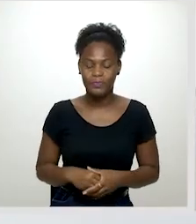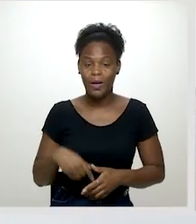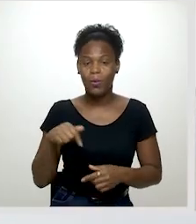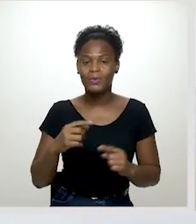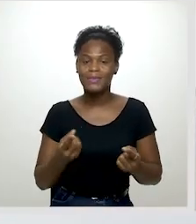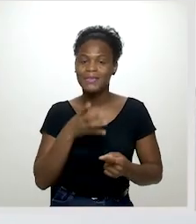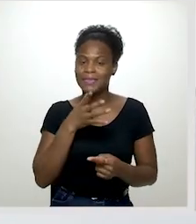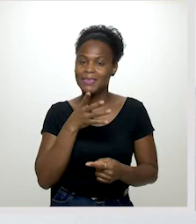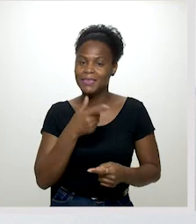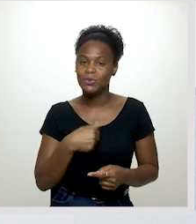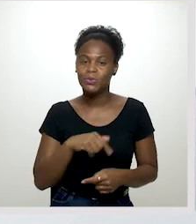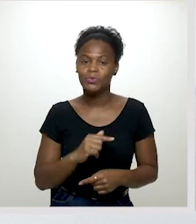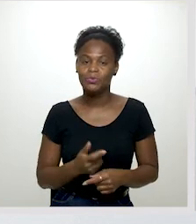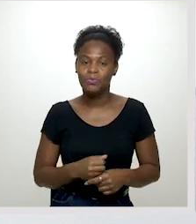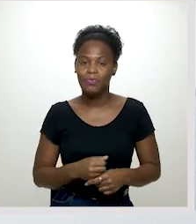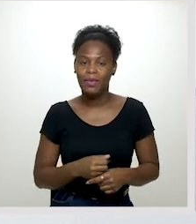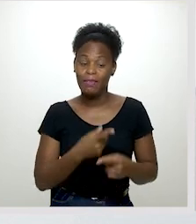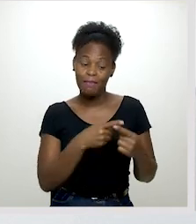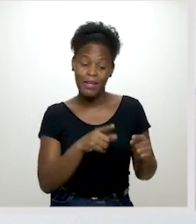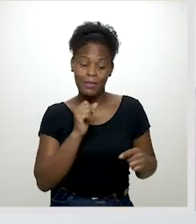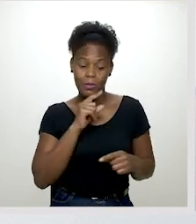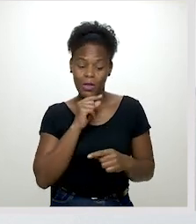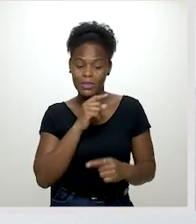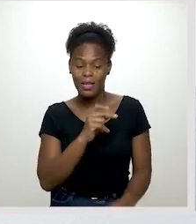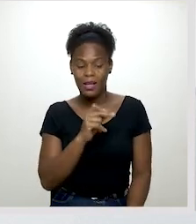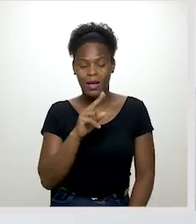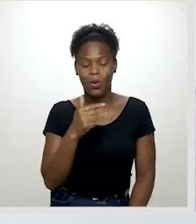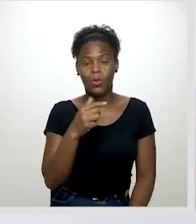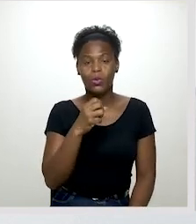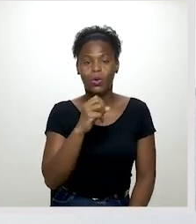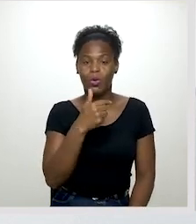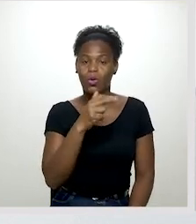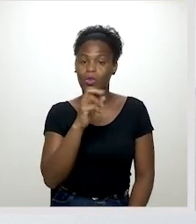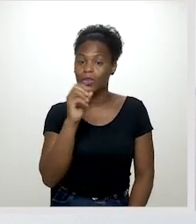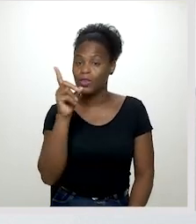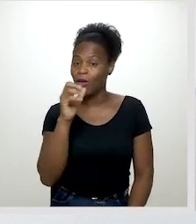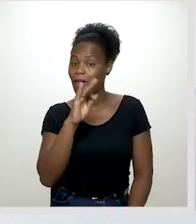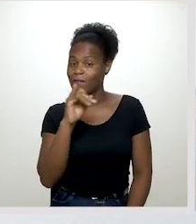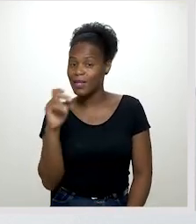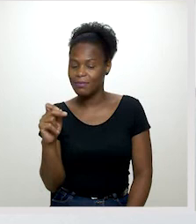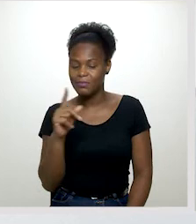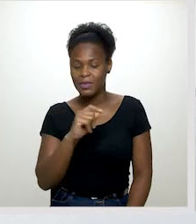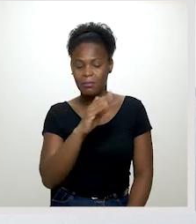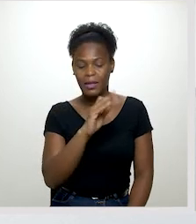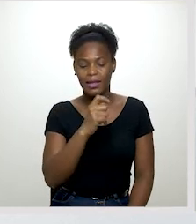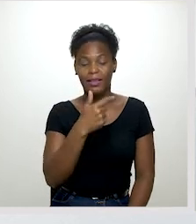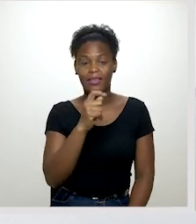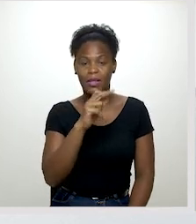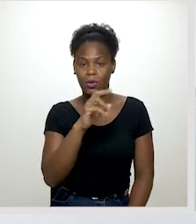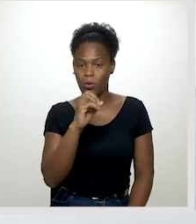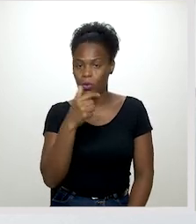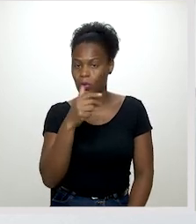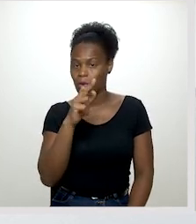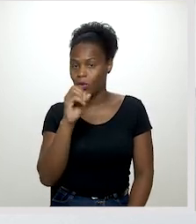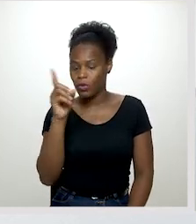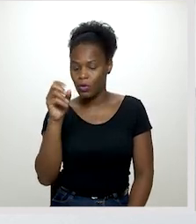A nossa síntese nos diz: diferença da hipótese autotrófica e hipótese heterotrófica. Análise